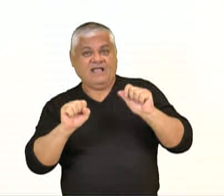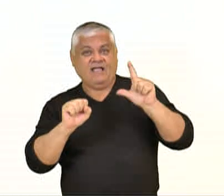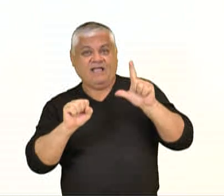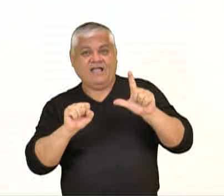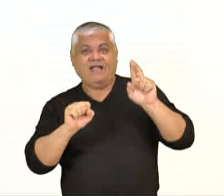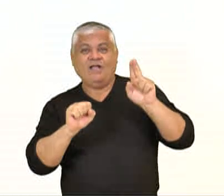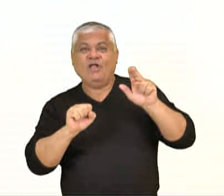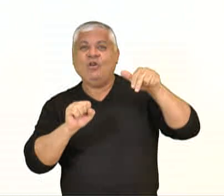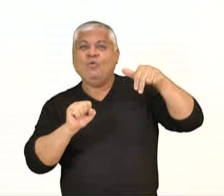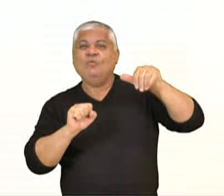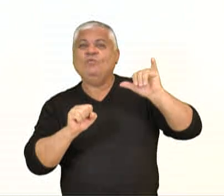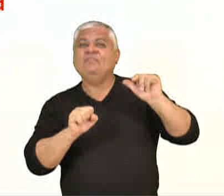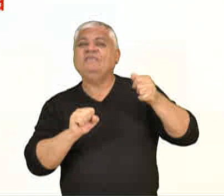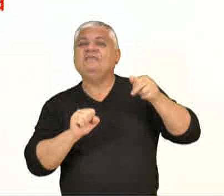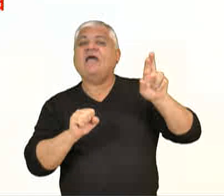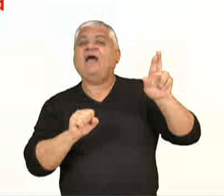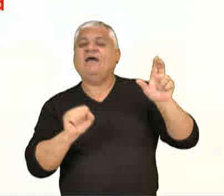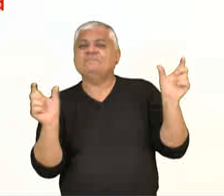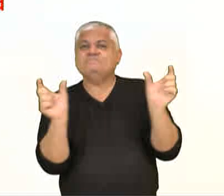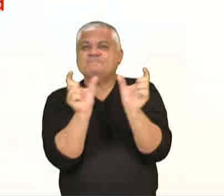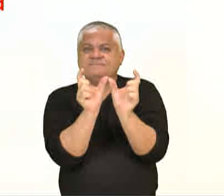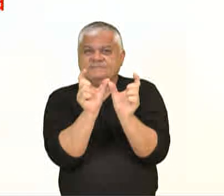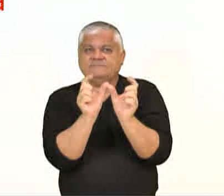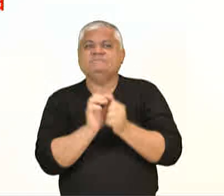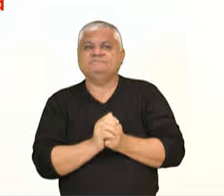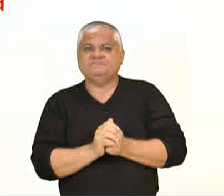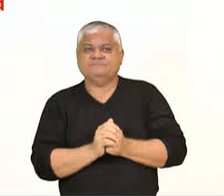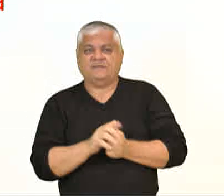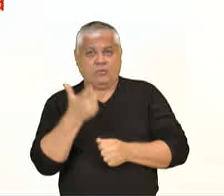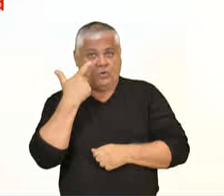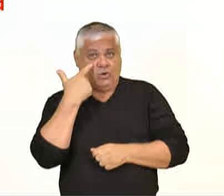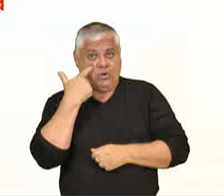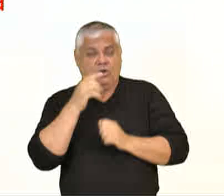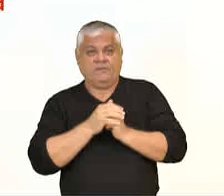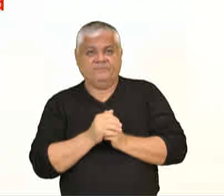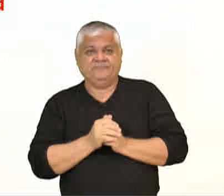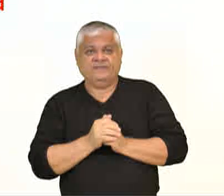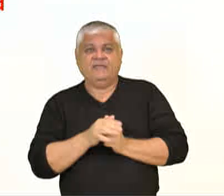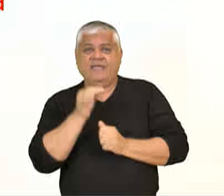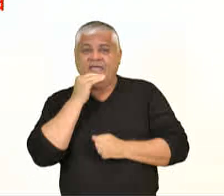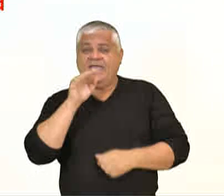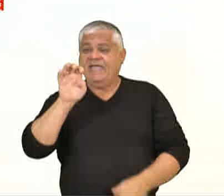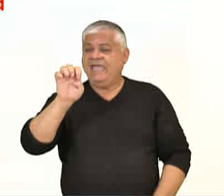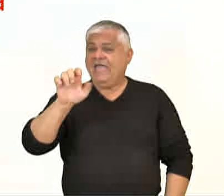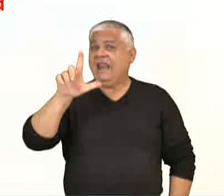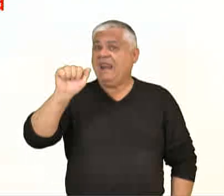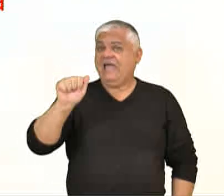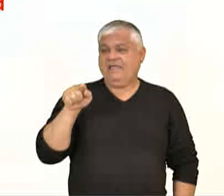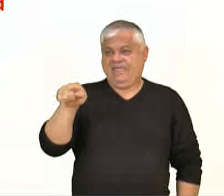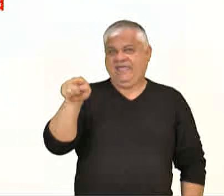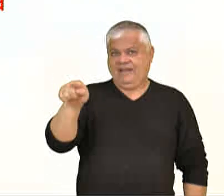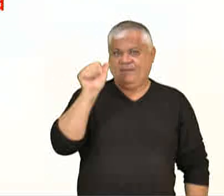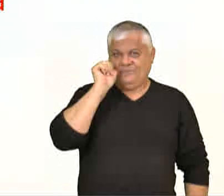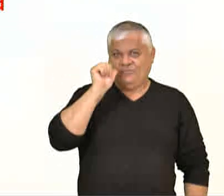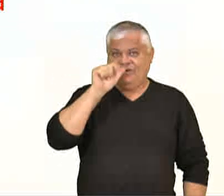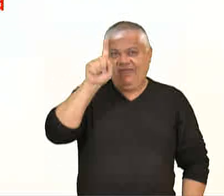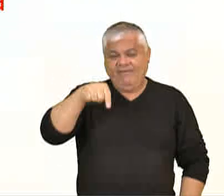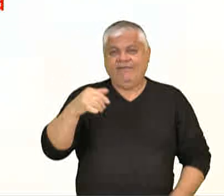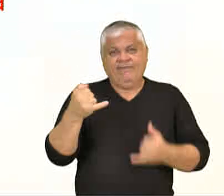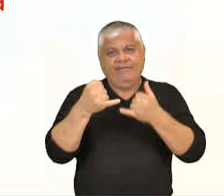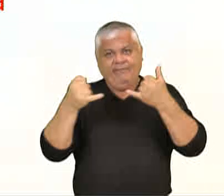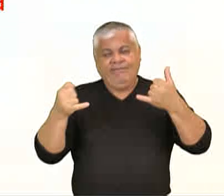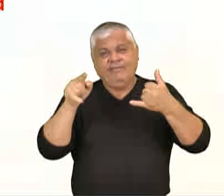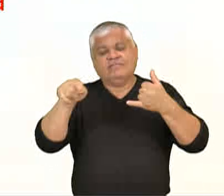acompanhado pelo pronome lá, né? Observe que o lá retoma o ela lá da primeira linha, né? E